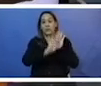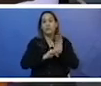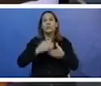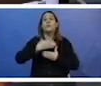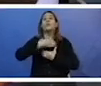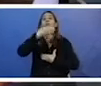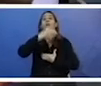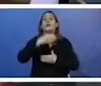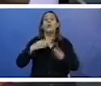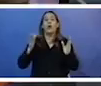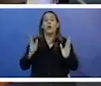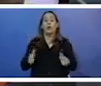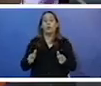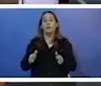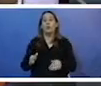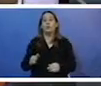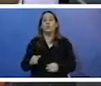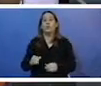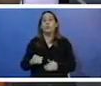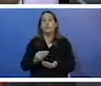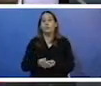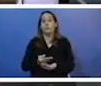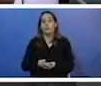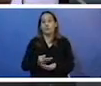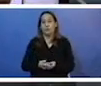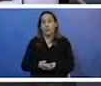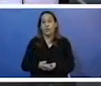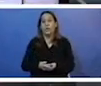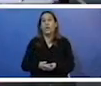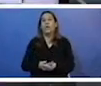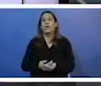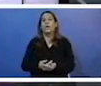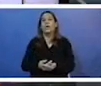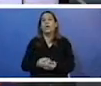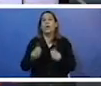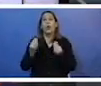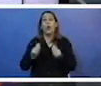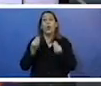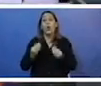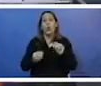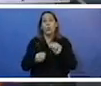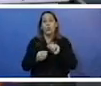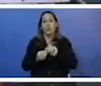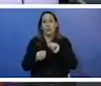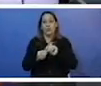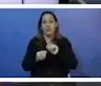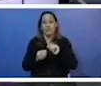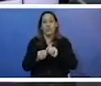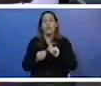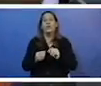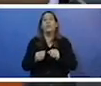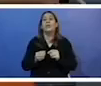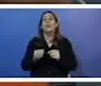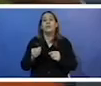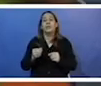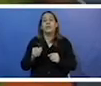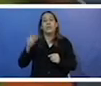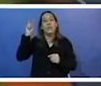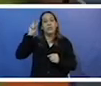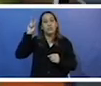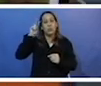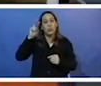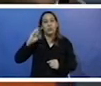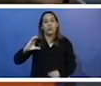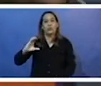nós vamos estudar a xilogravura, a arte, tá? Dos cordéis.